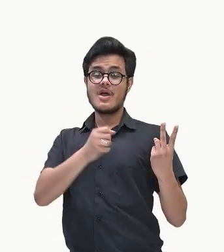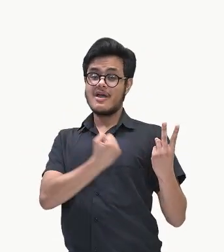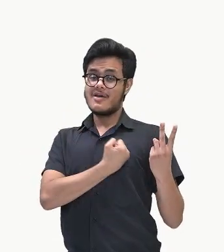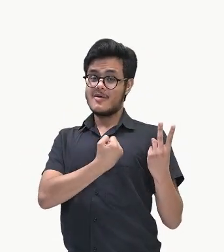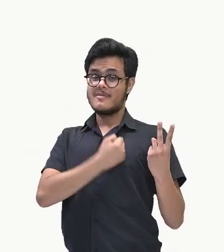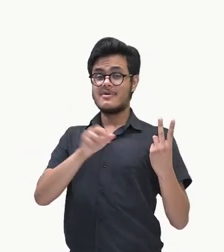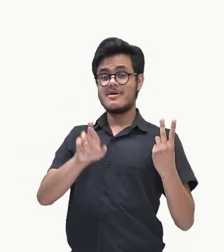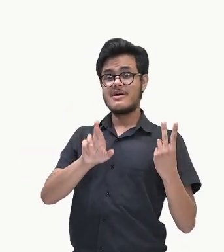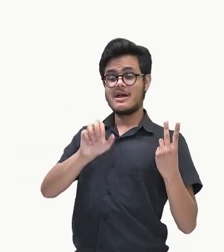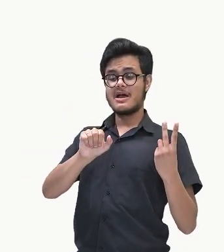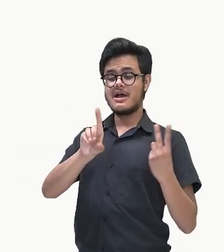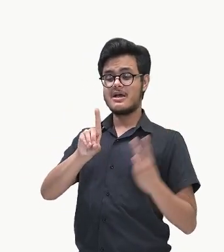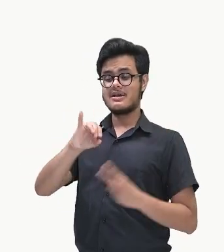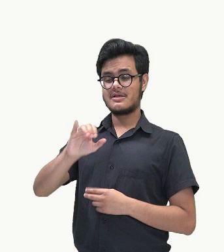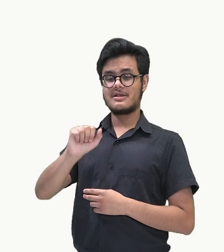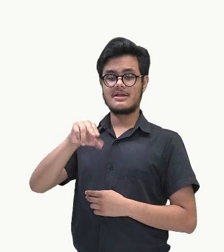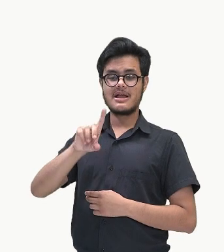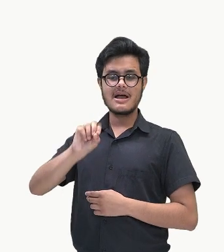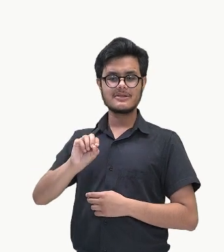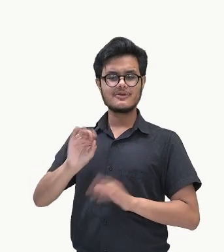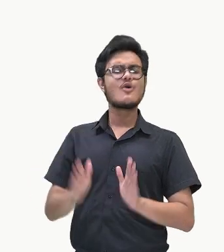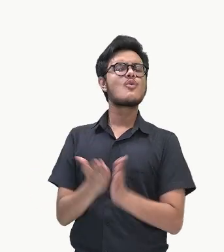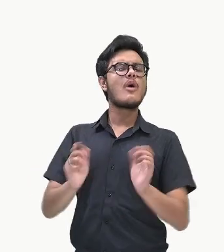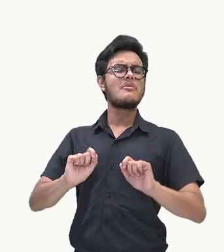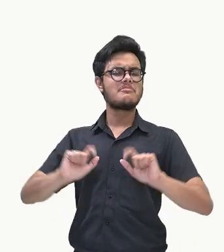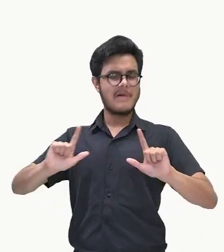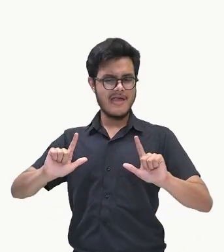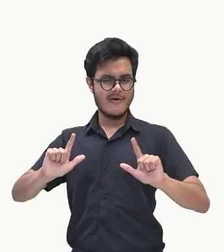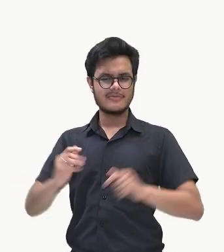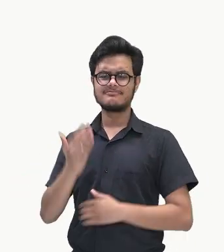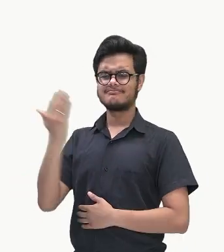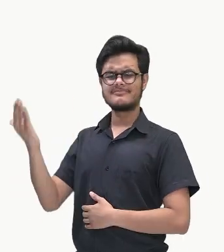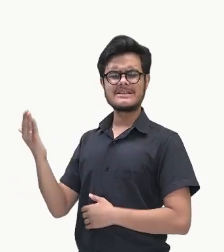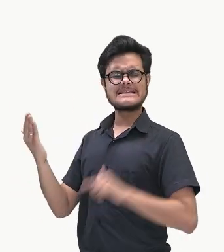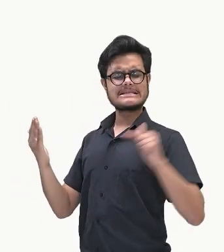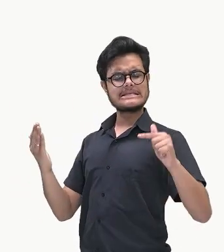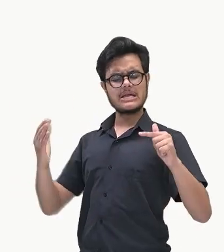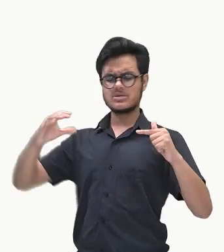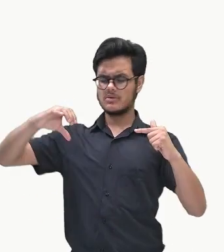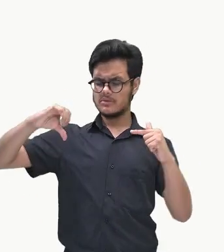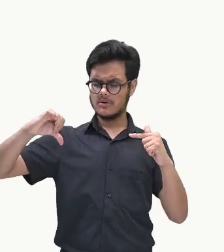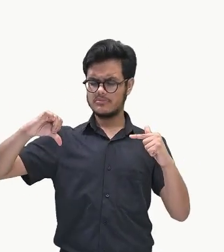me dizer qual é o número maior e qual é o número menor.